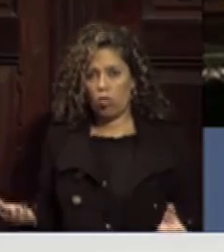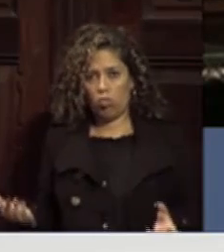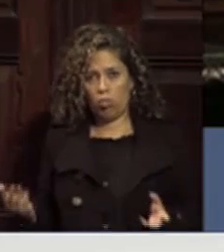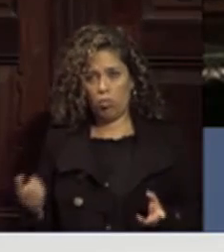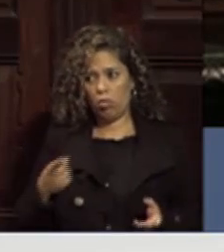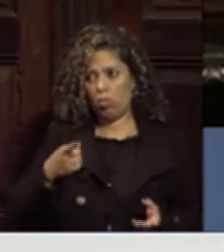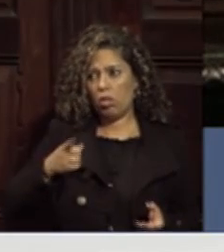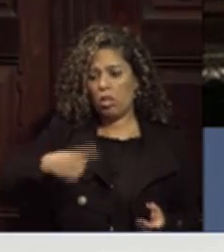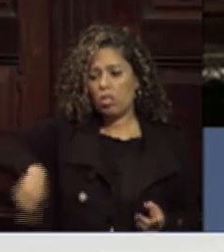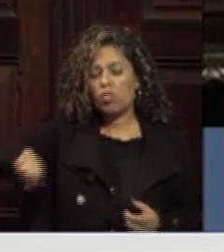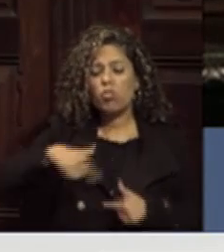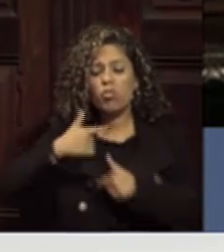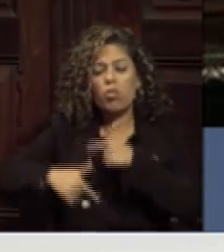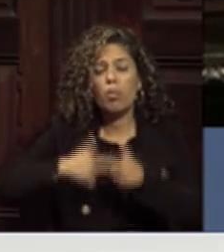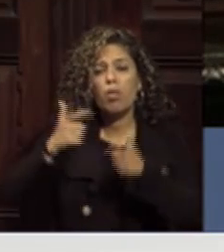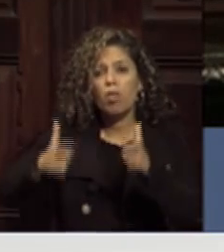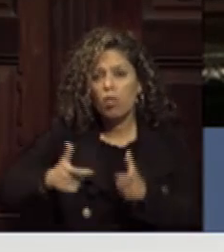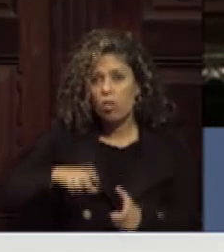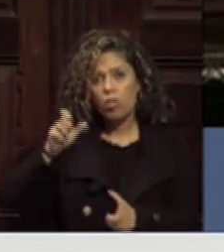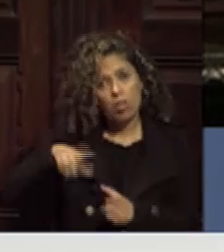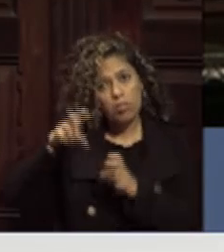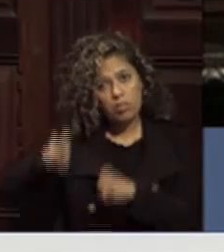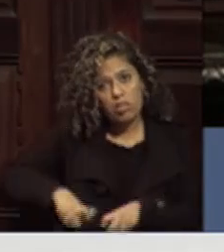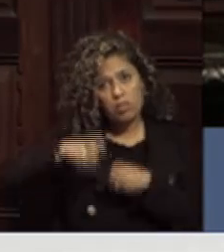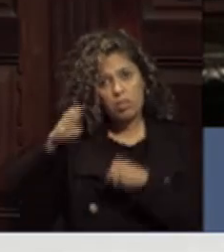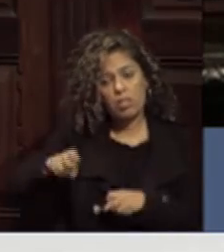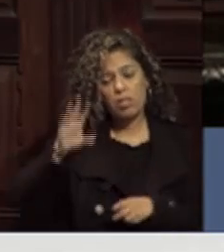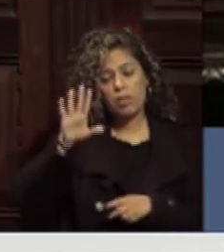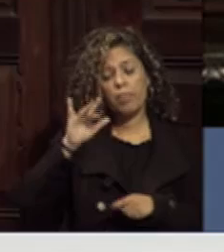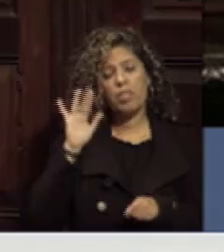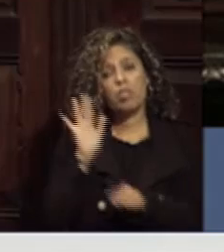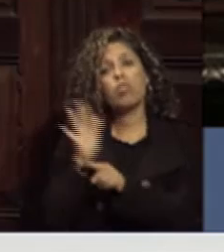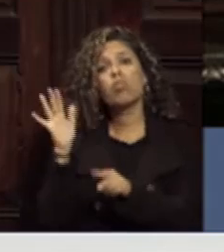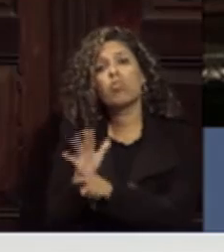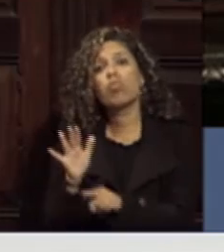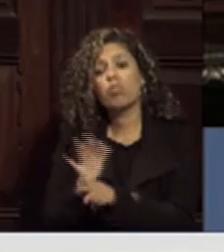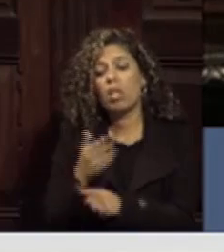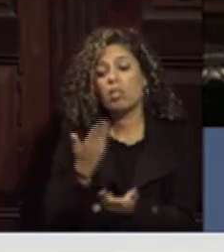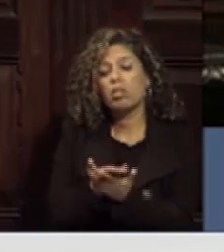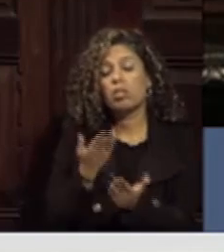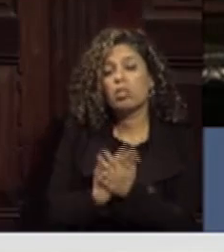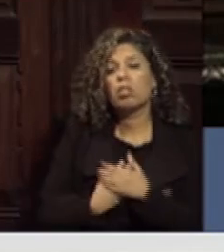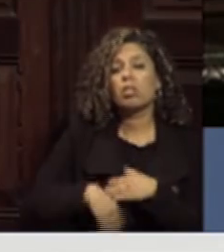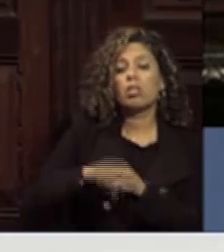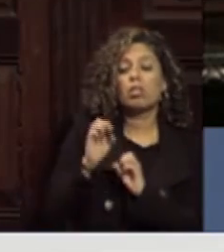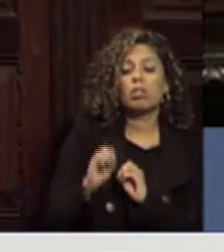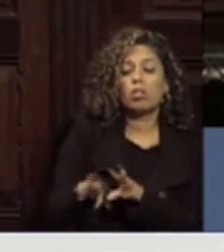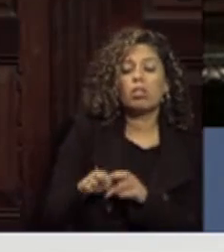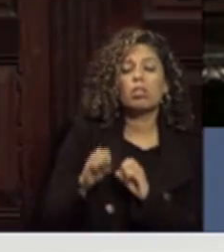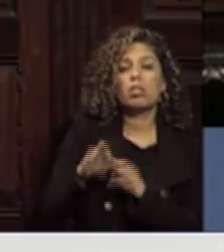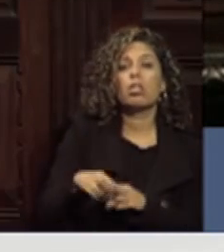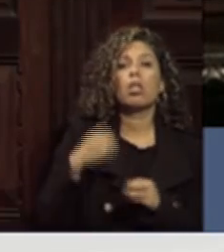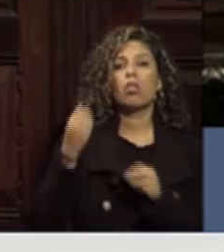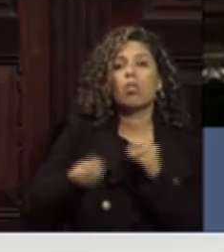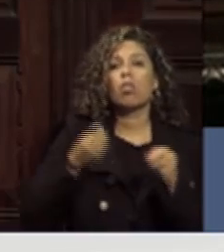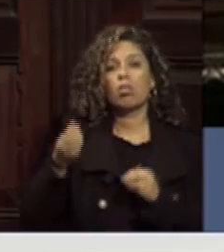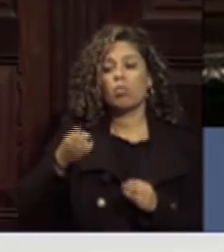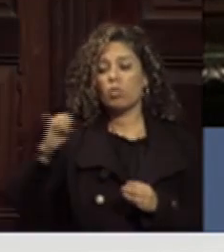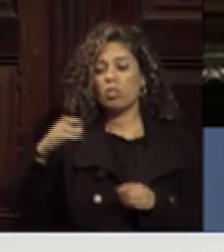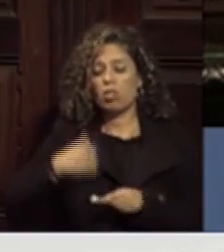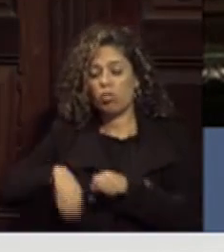sua sobrevivência? Onde é que está a orientação do Estado como indutor da formação de obra, com a